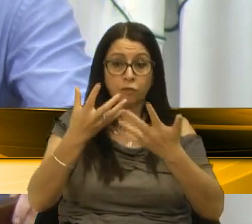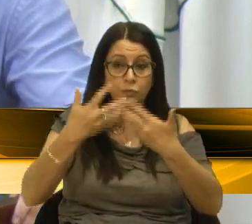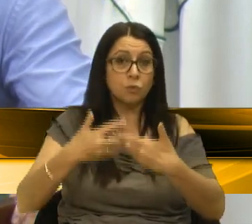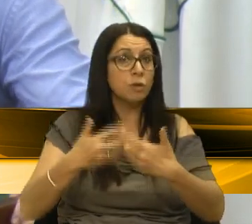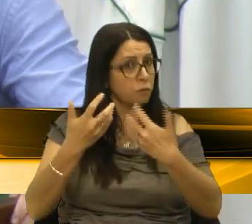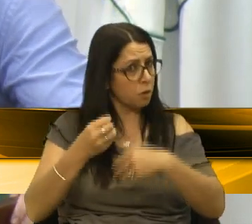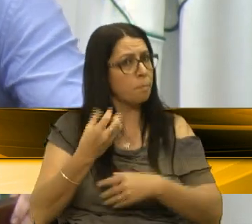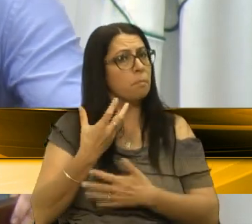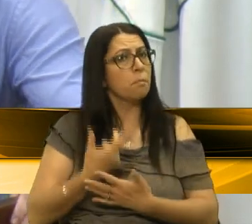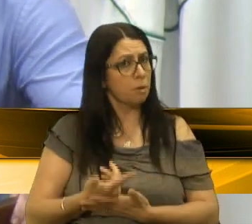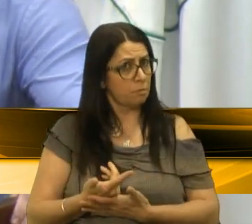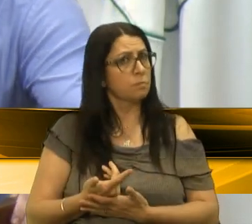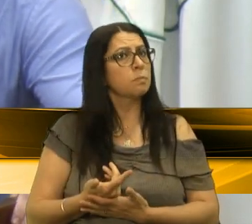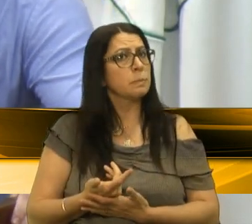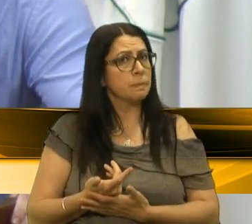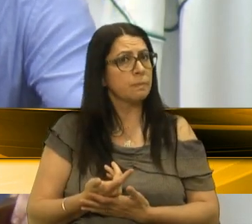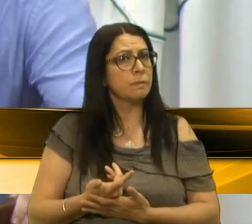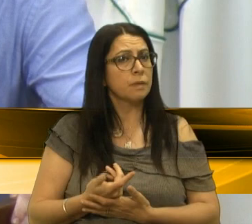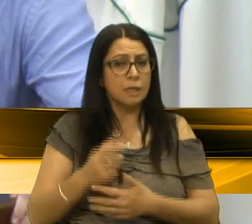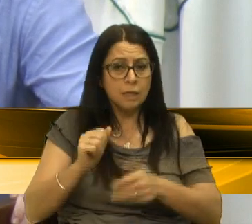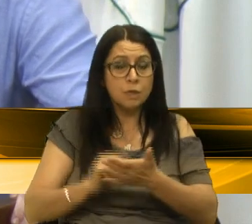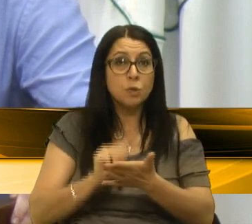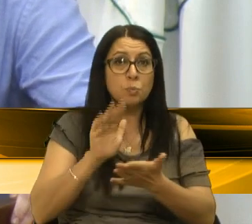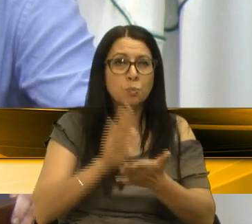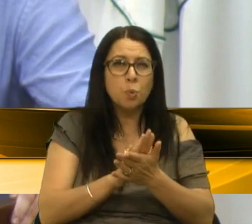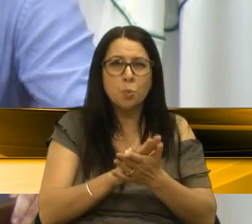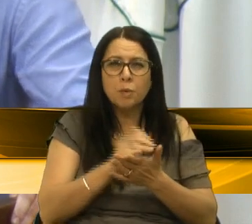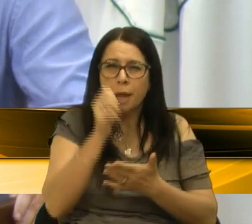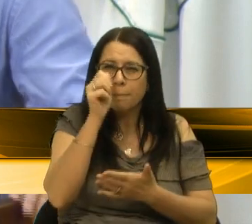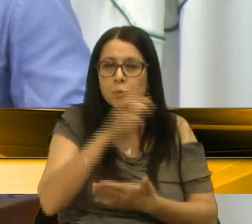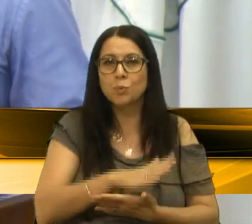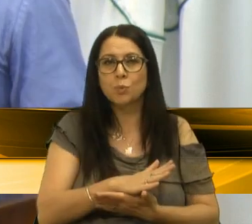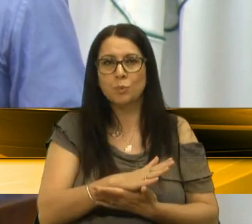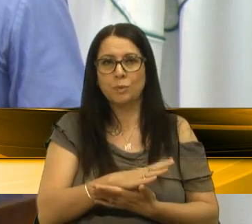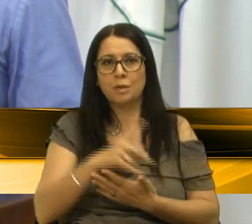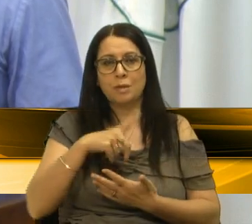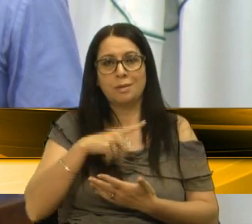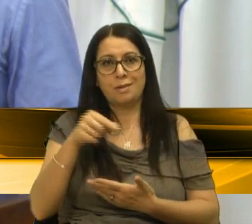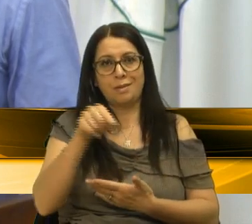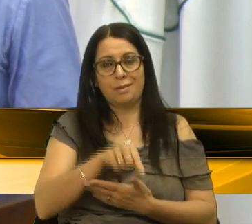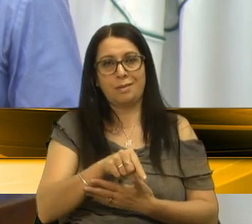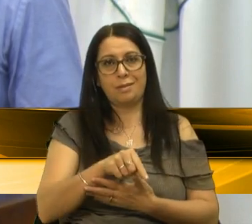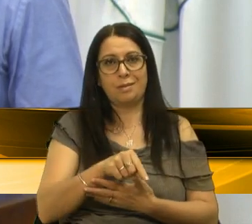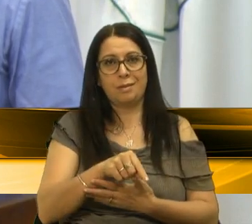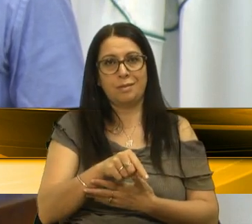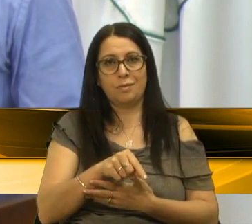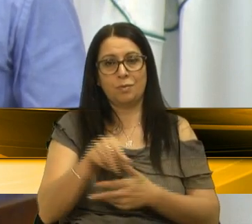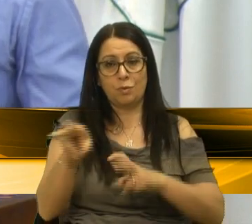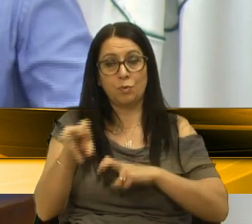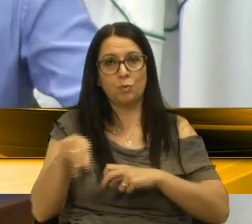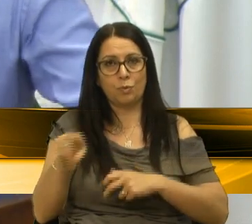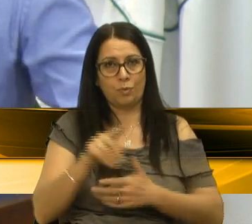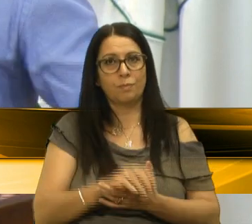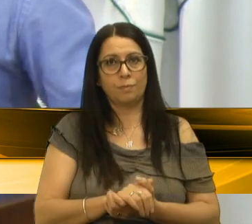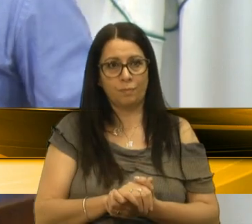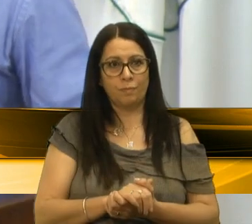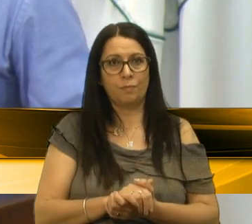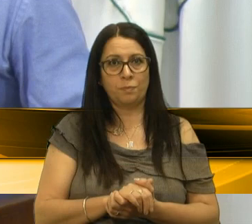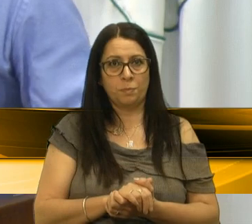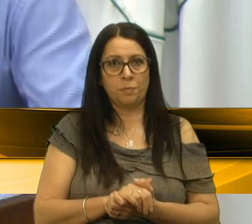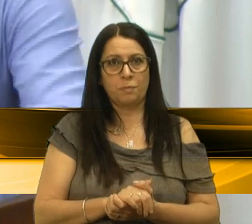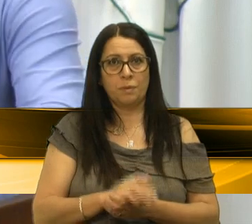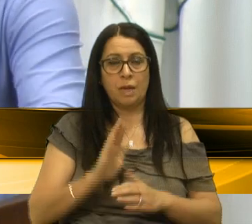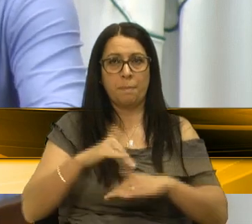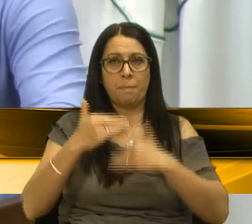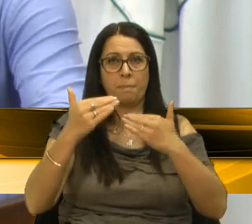funciona muito bem: as multas exorbitantes que estão recebendo os nossos produtores rurais. Cada vez